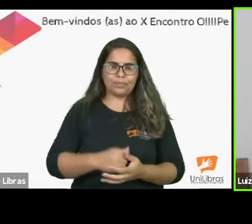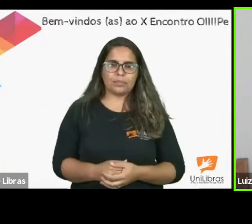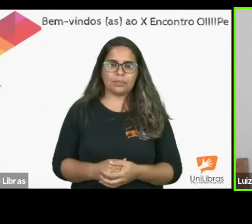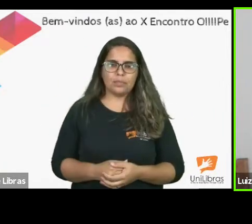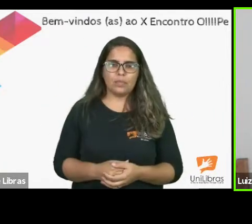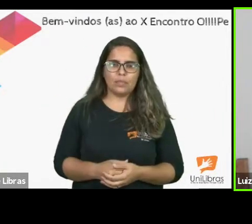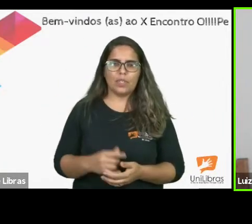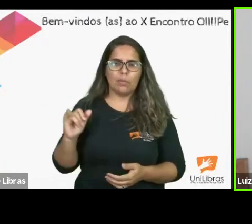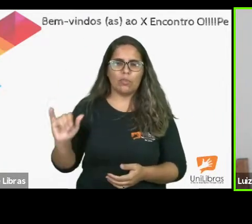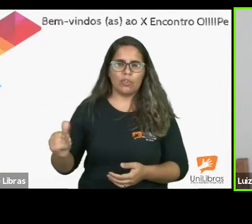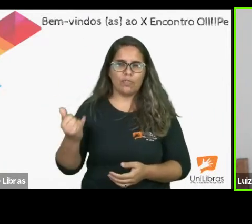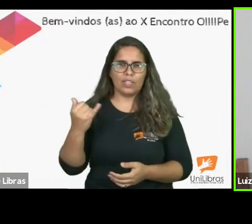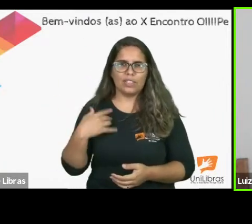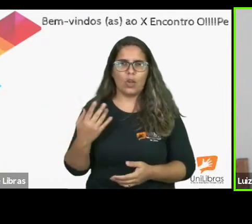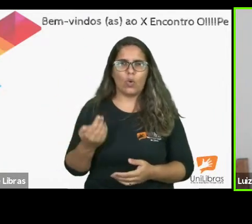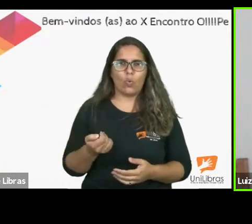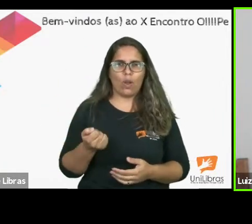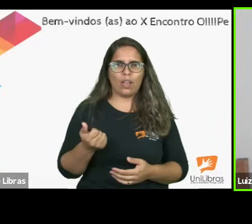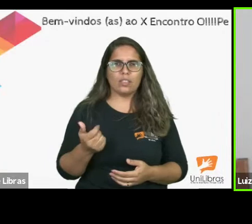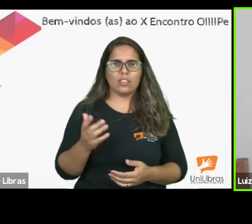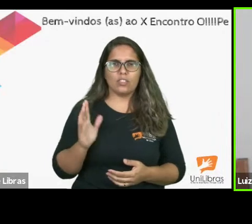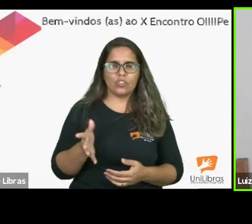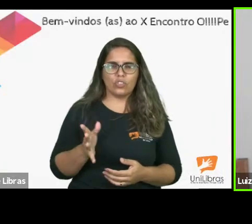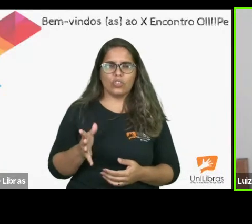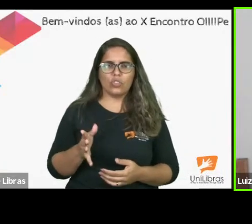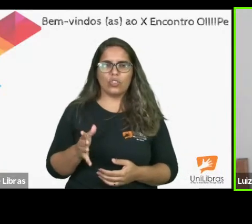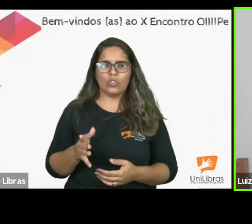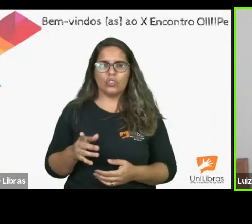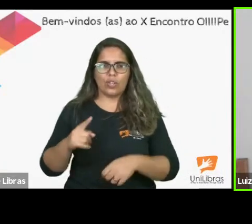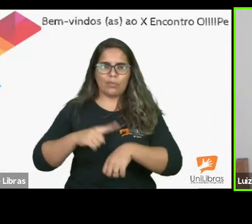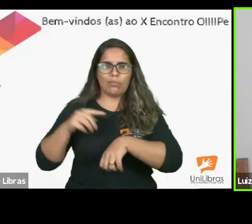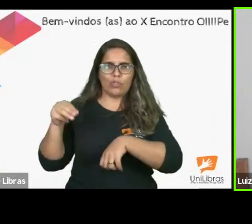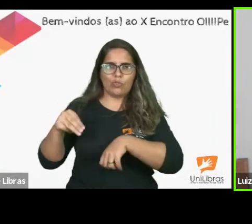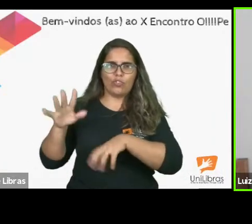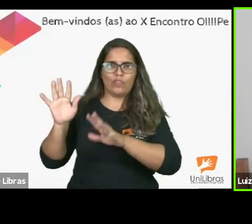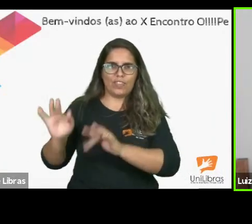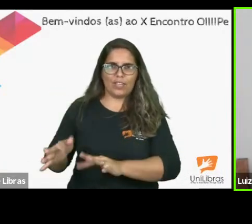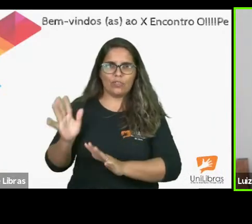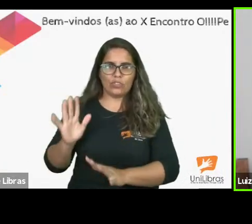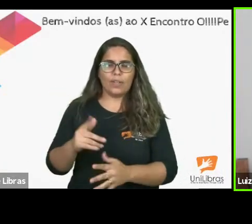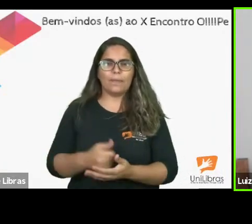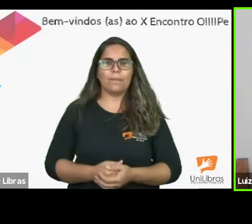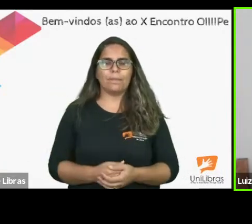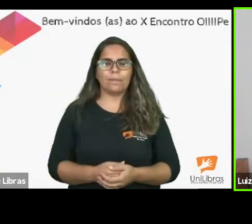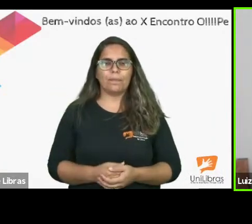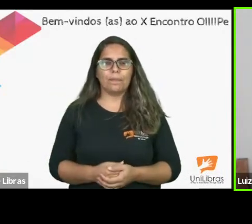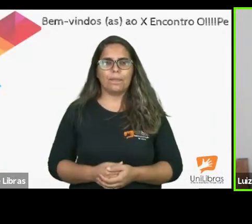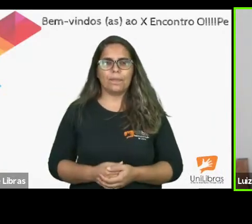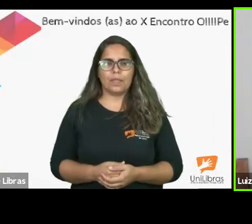Aproveitar que está já quase nos últimos minutos, né? Já vou falar de